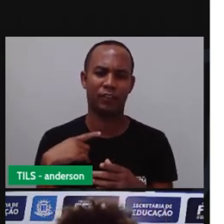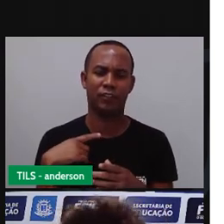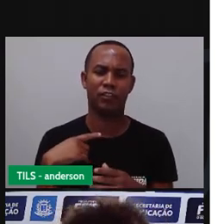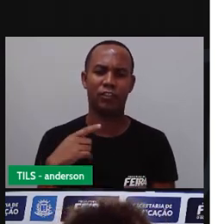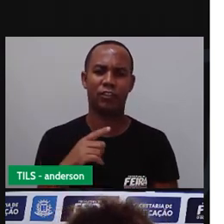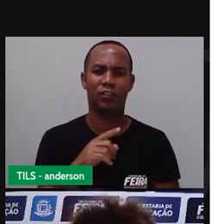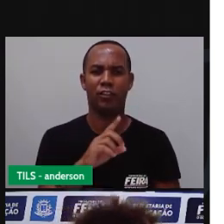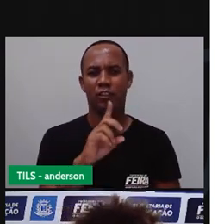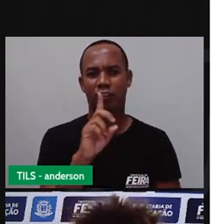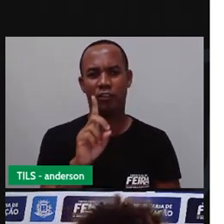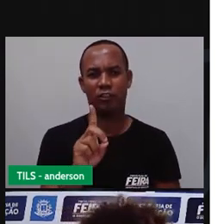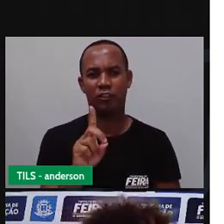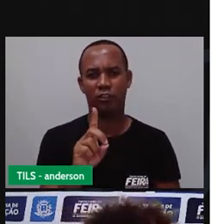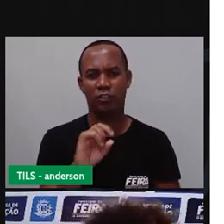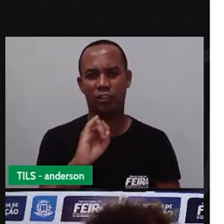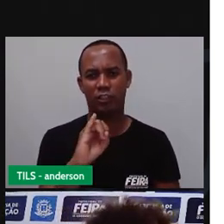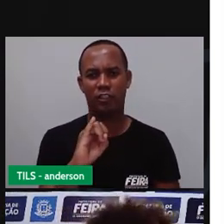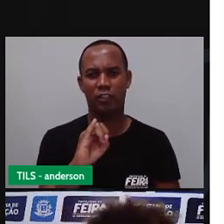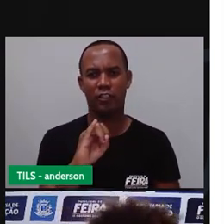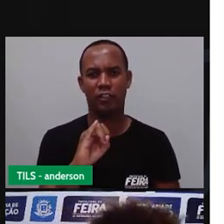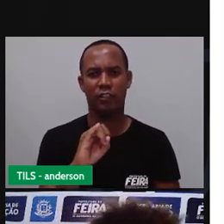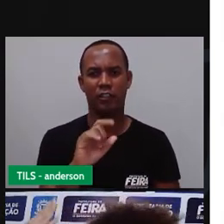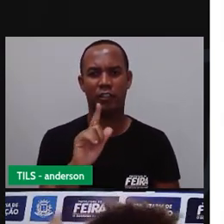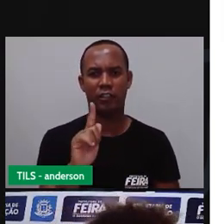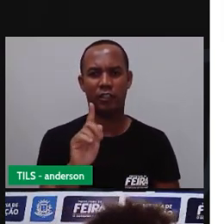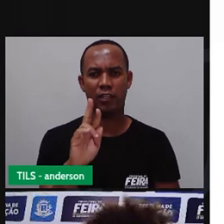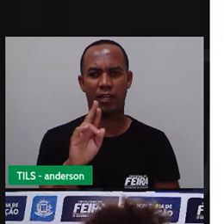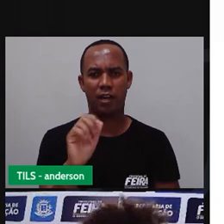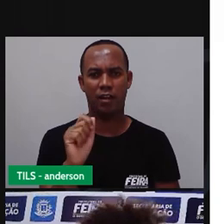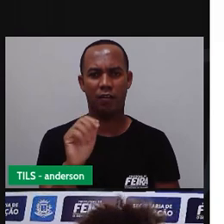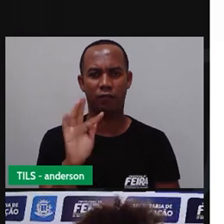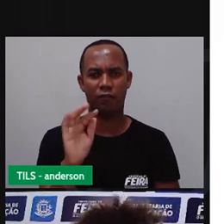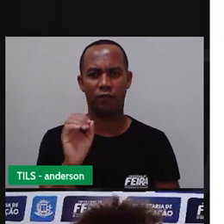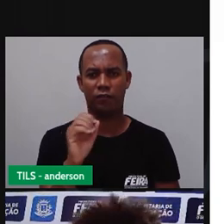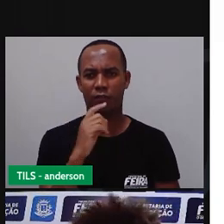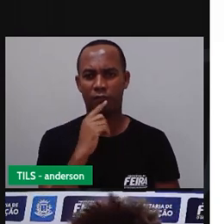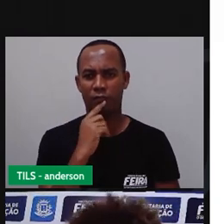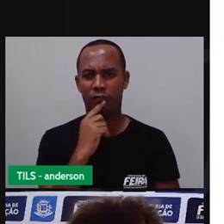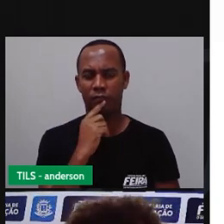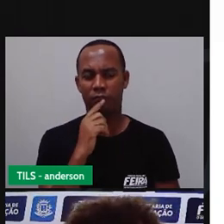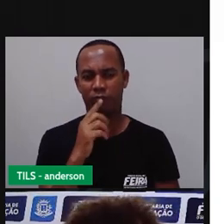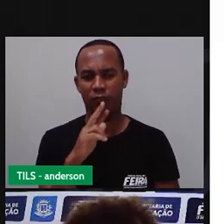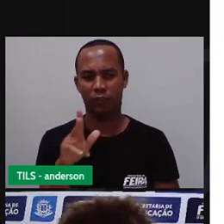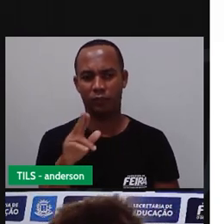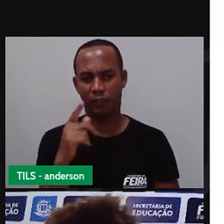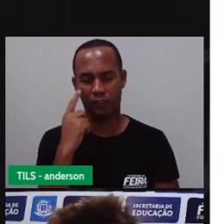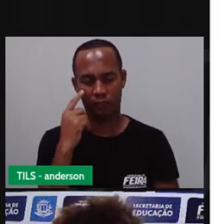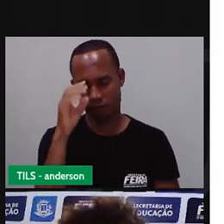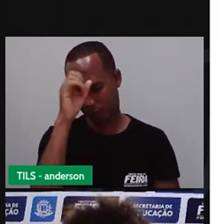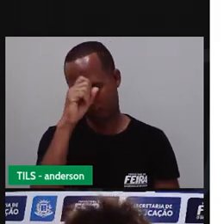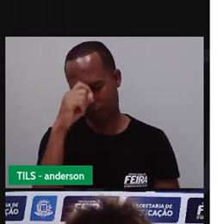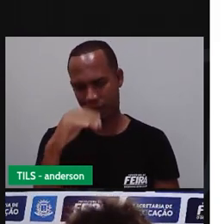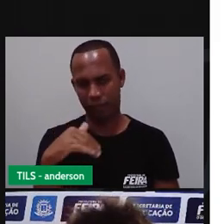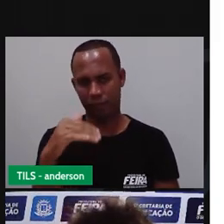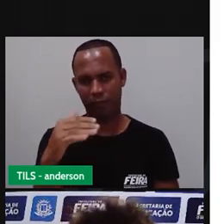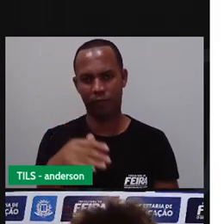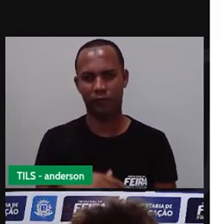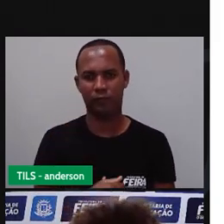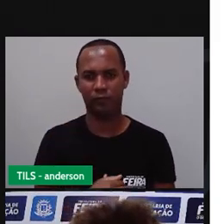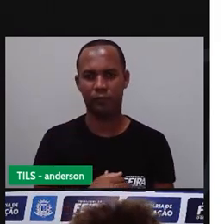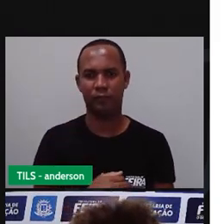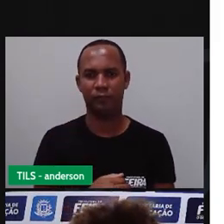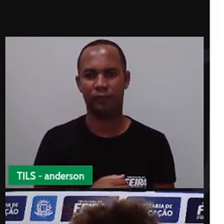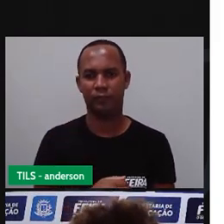também que é uma consoante uma vogal mas isso a gente vai estudar um pouquinho mais à frente tá bom vamos